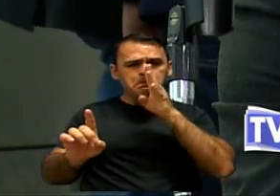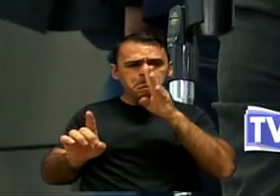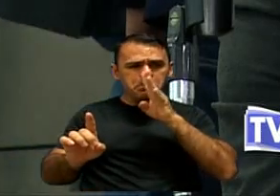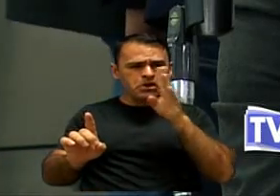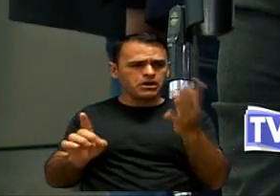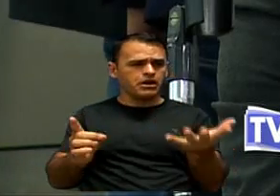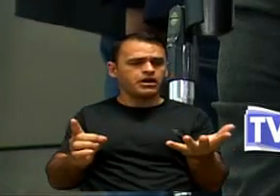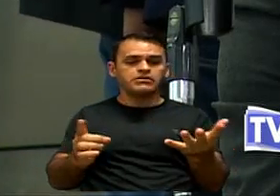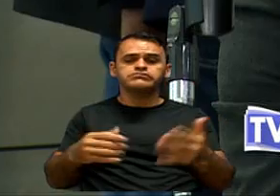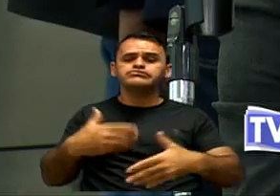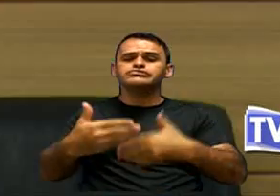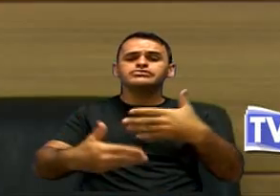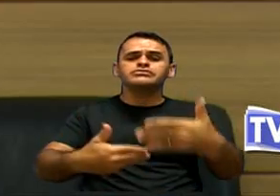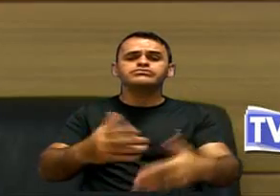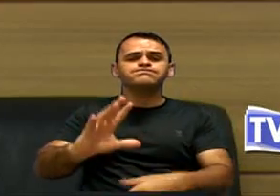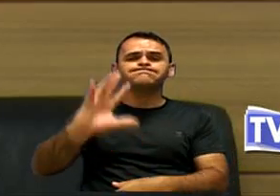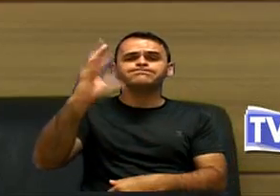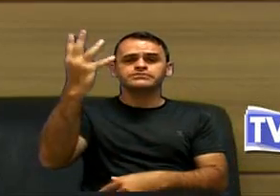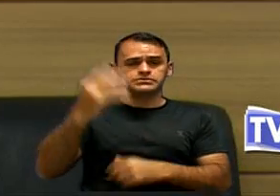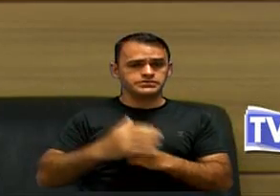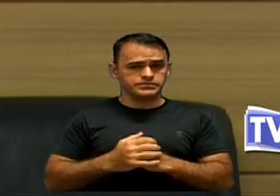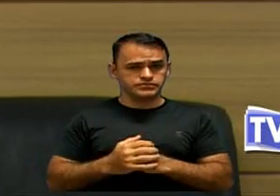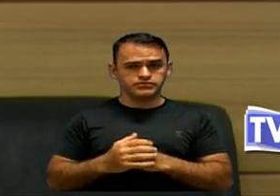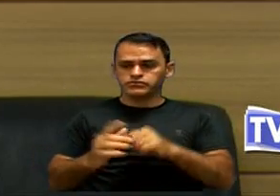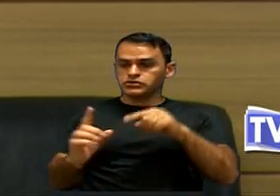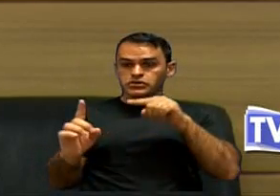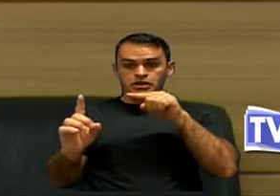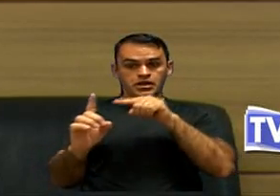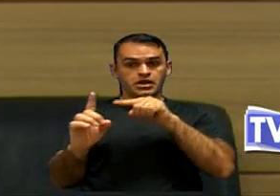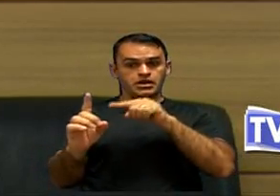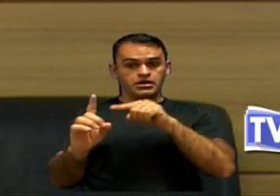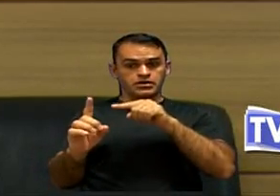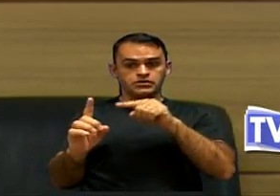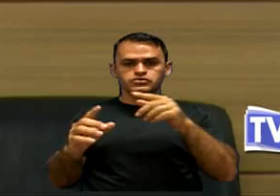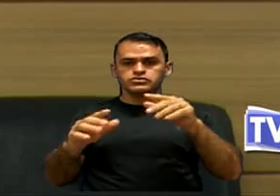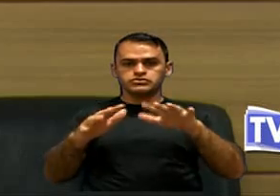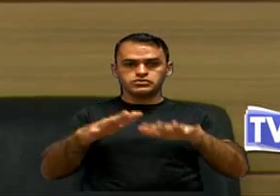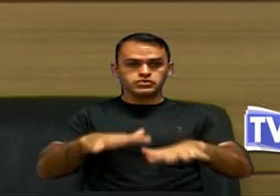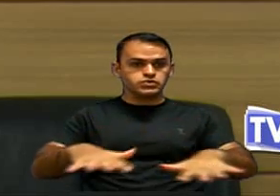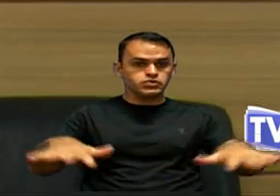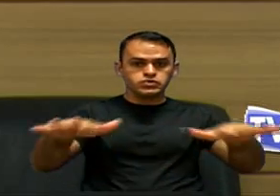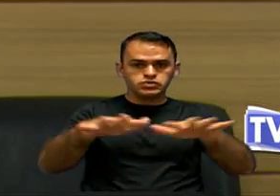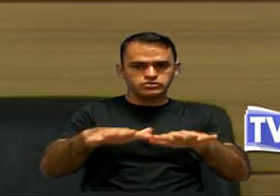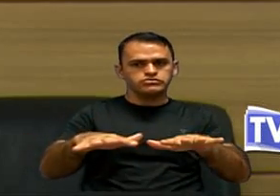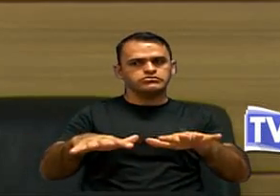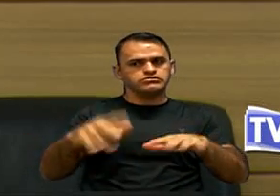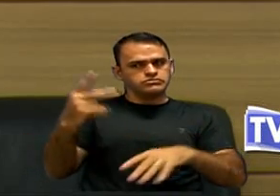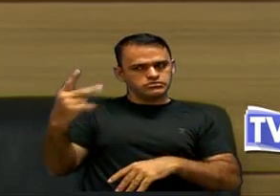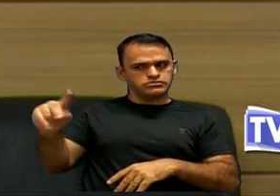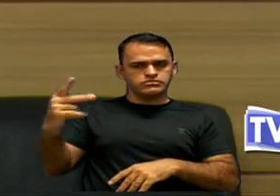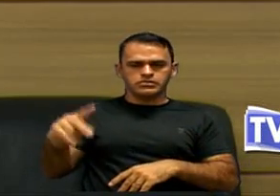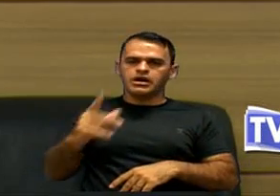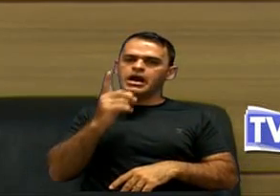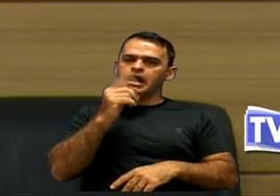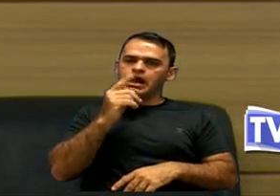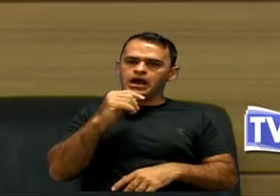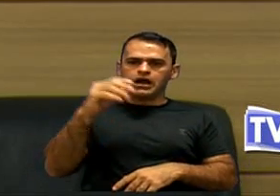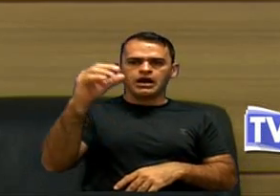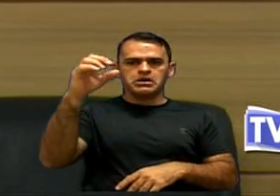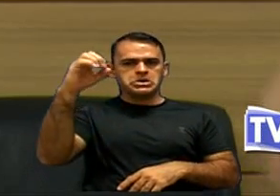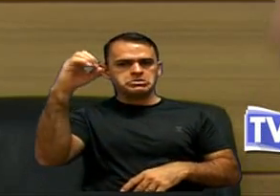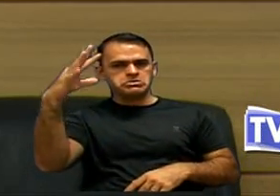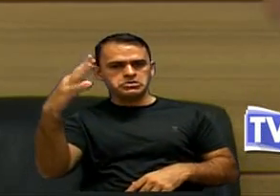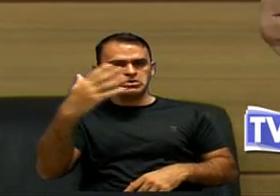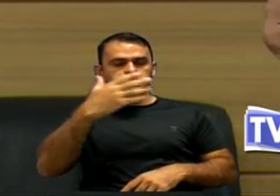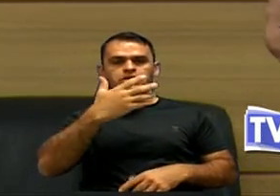O que acontece agora? Ele era dono de tudo aquilo lá. A prefeitura levou água para lá, levou luz. O Estado